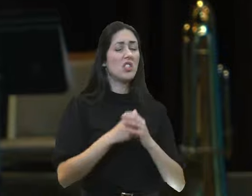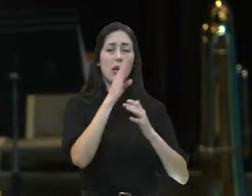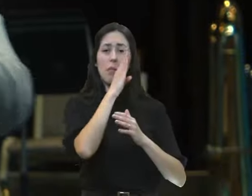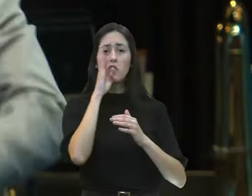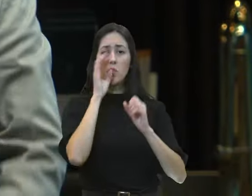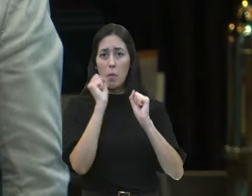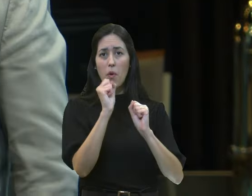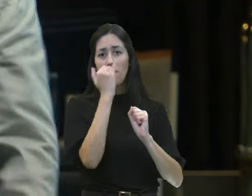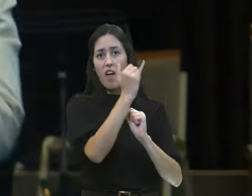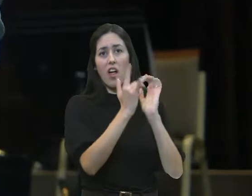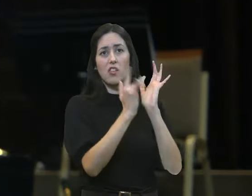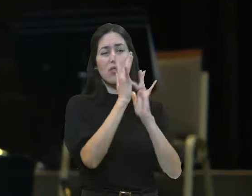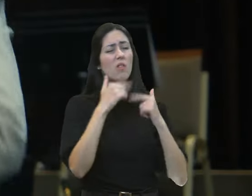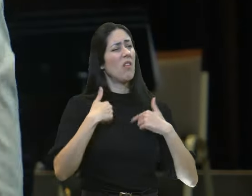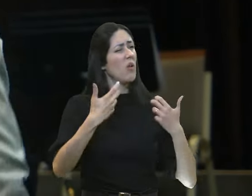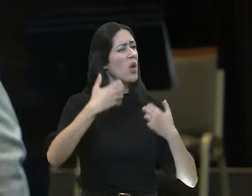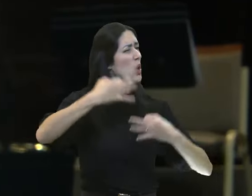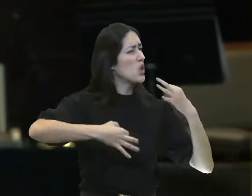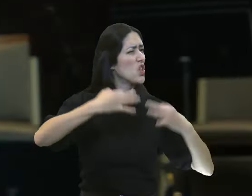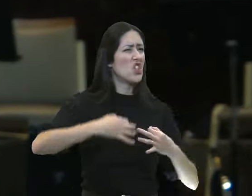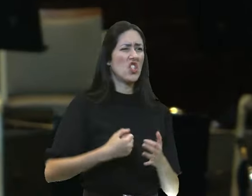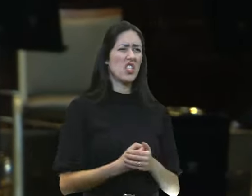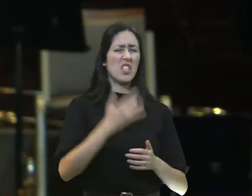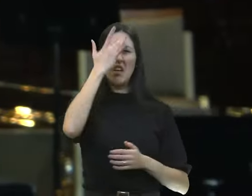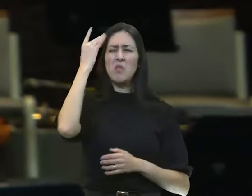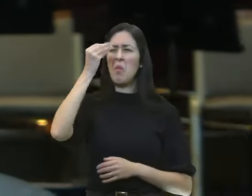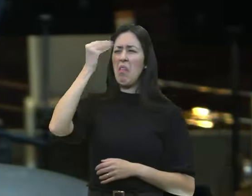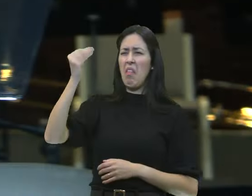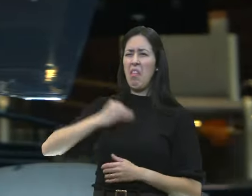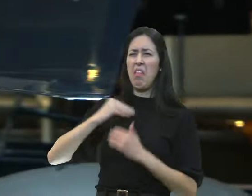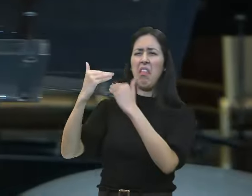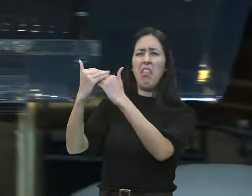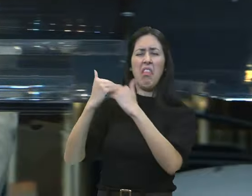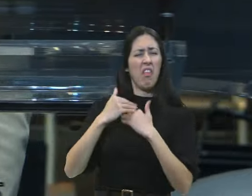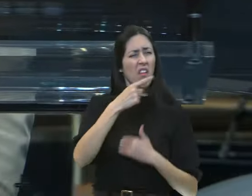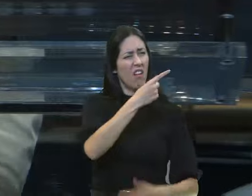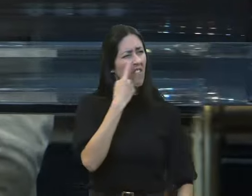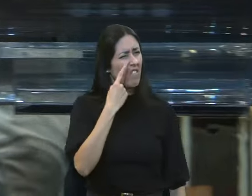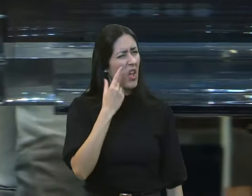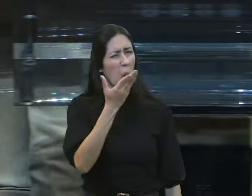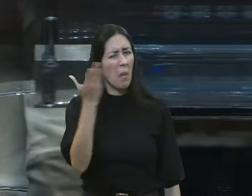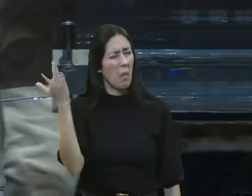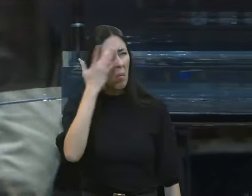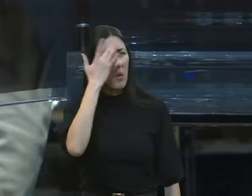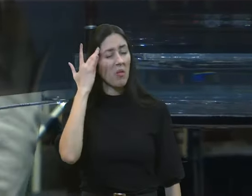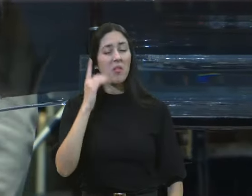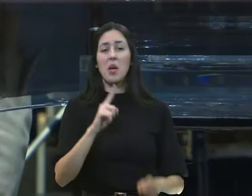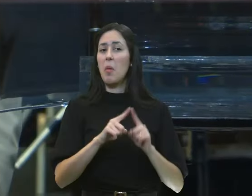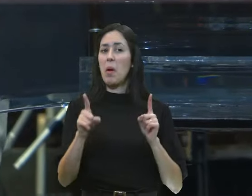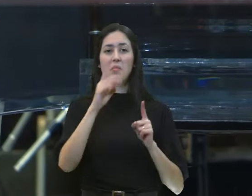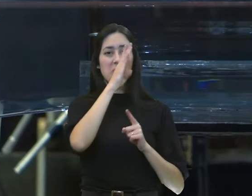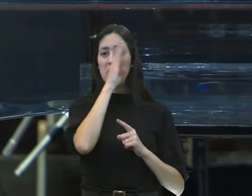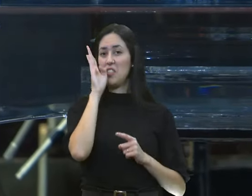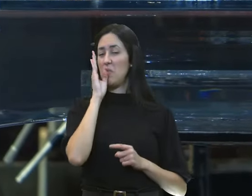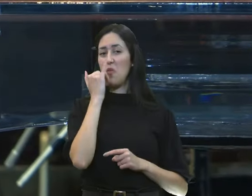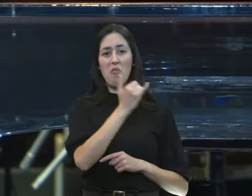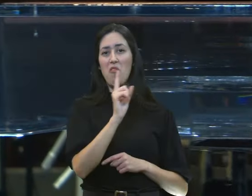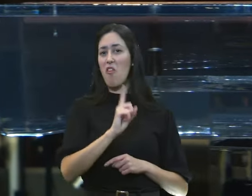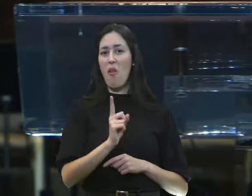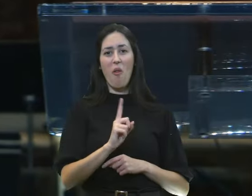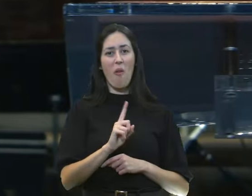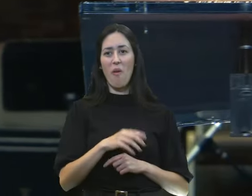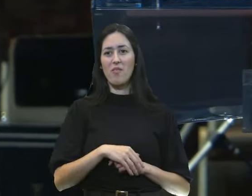Sou um injustiçado, sou marginalizado. Você está vendo o que eles fazem comigo? Não. Ele parou de